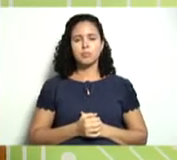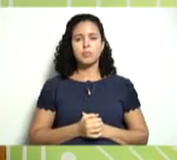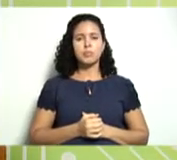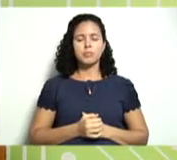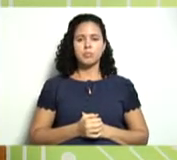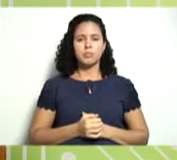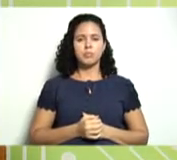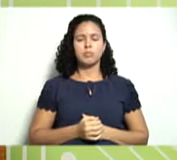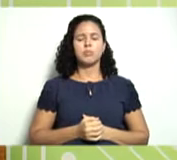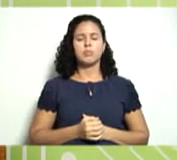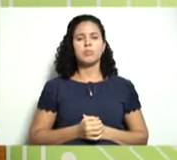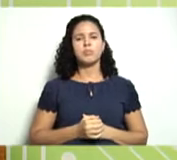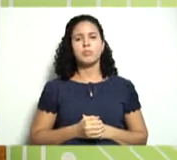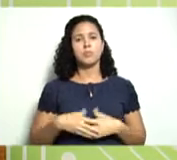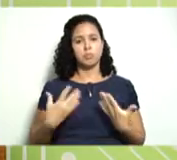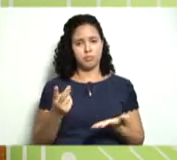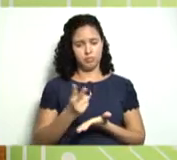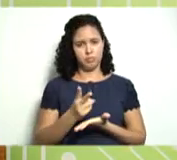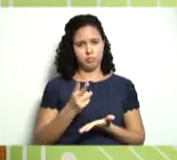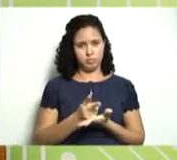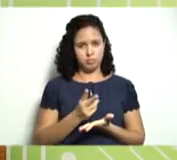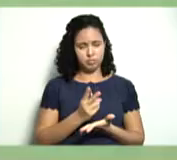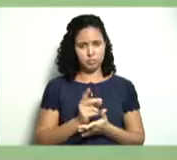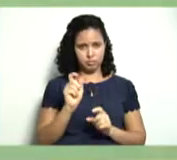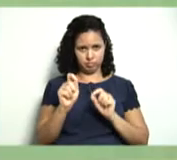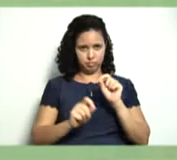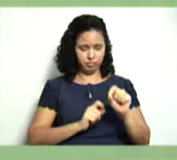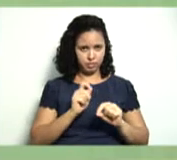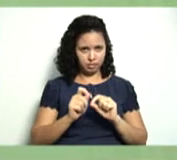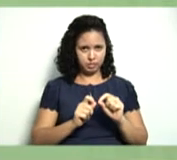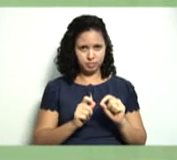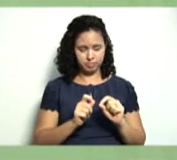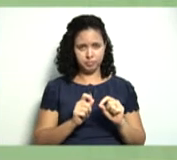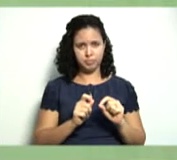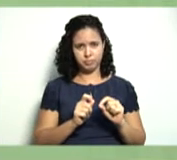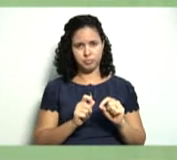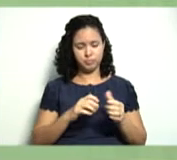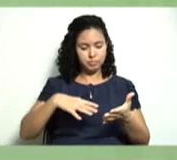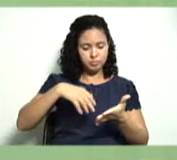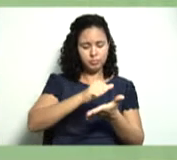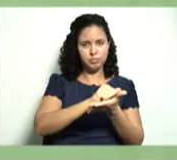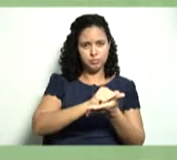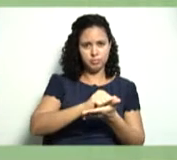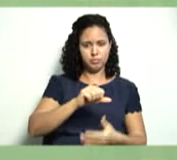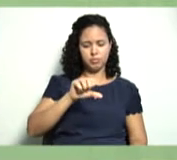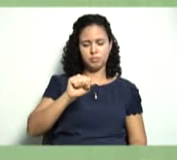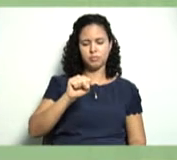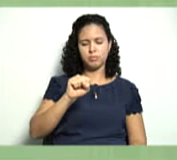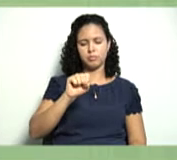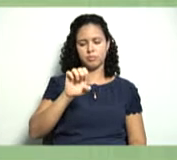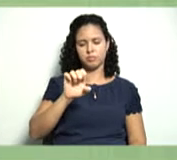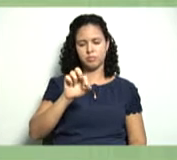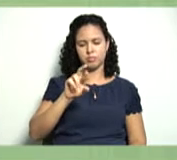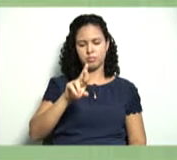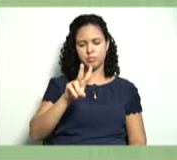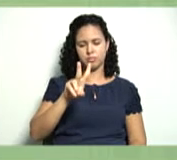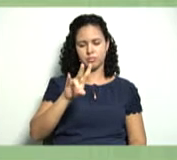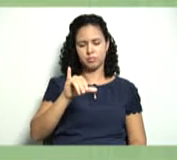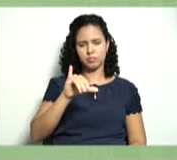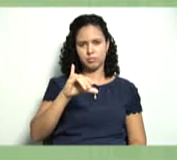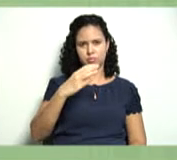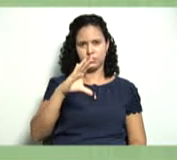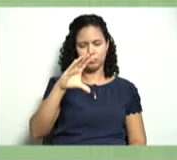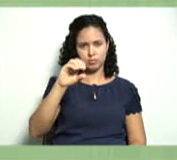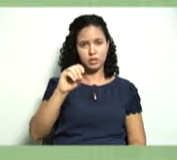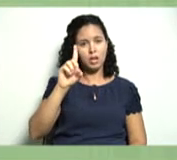continuar o nosso assunto sob protocolo protocolo do serviço é uma espécie de linguagem utilizada